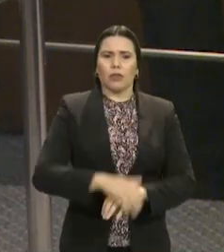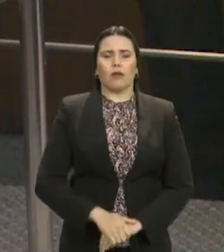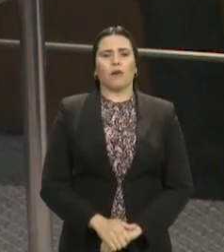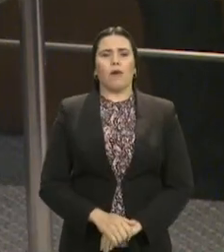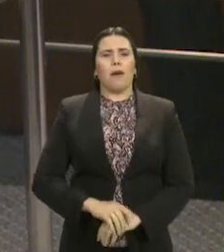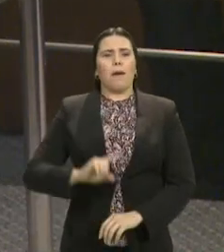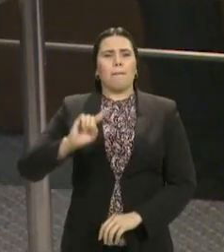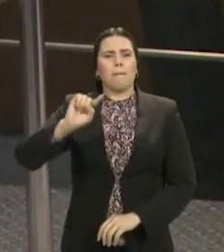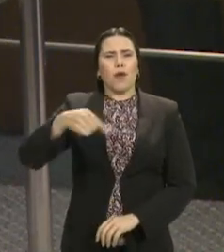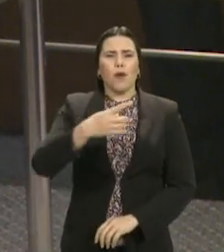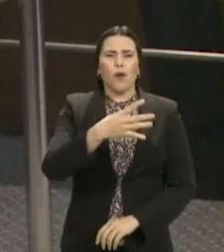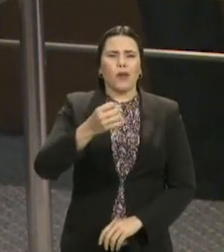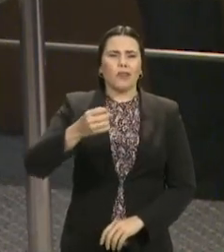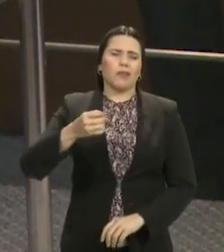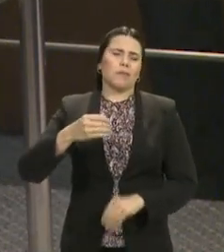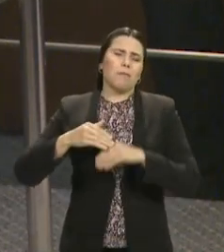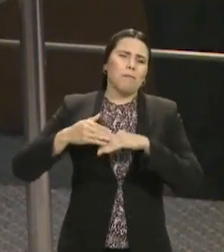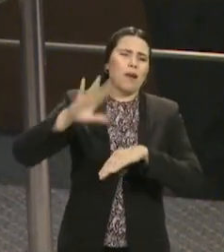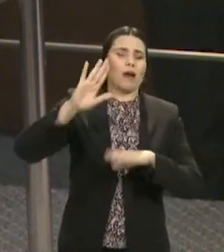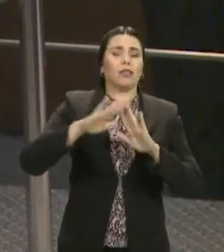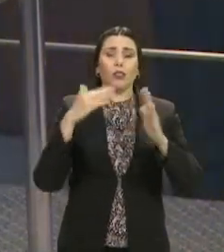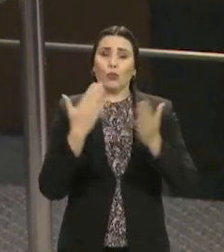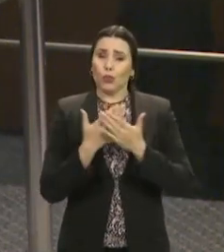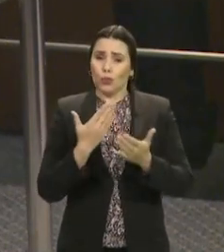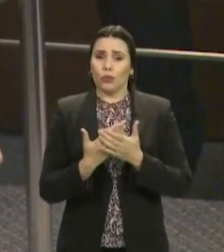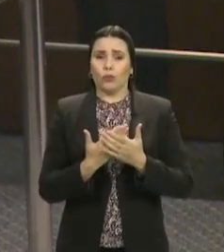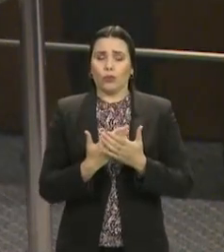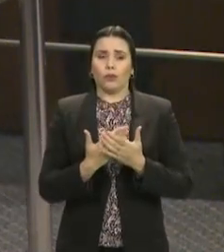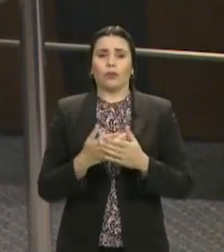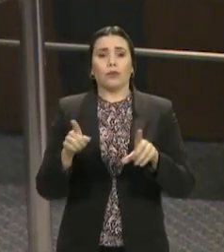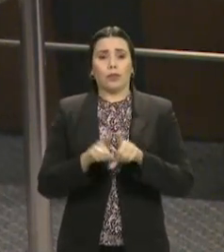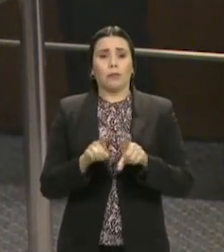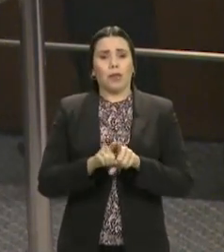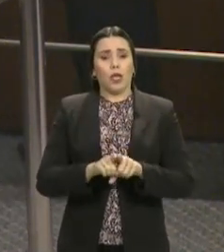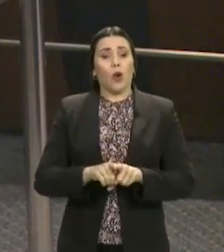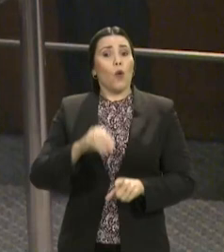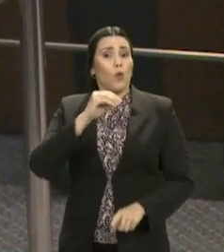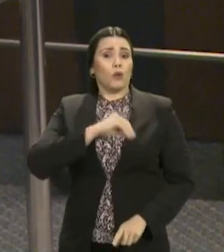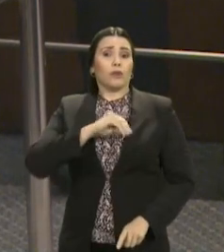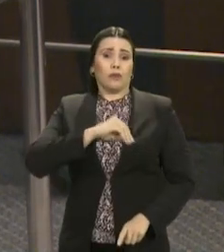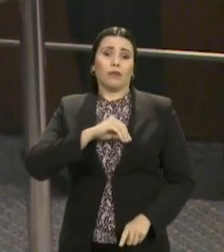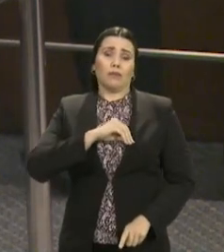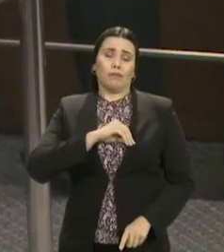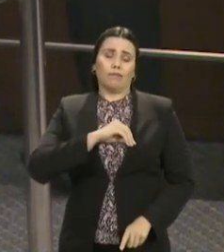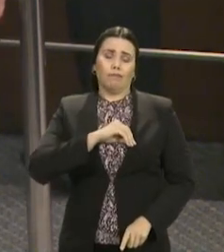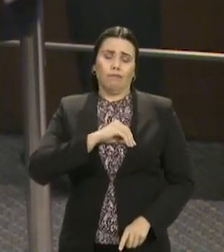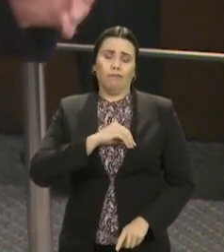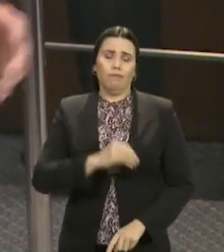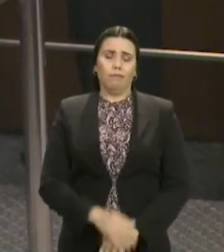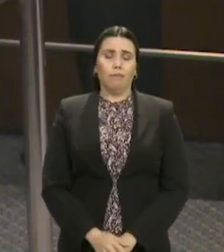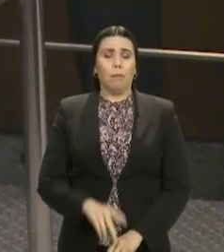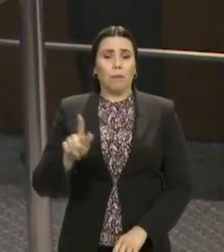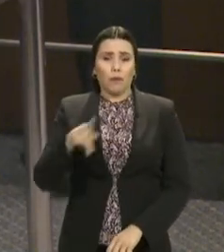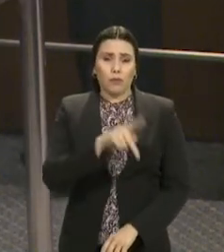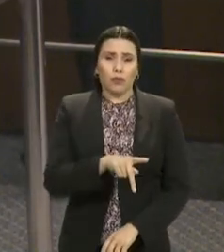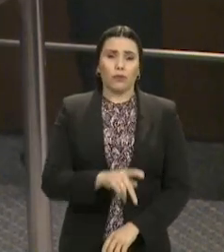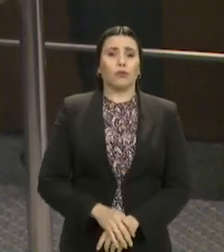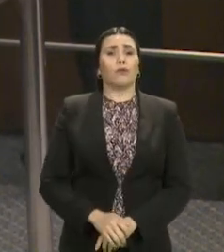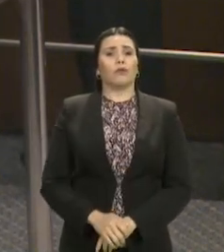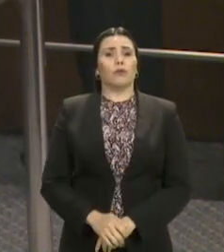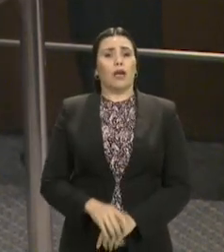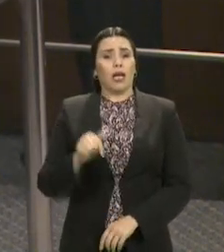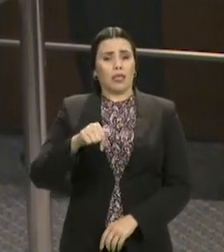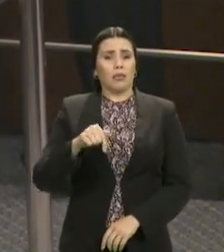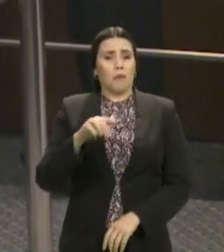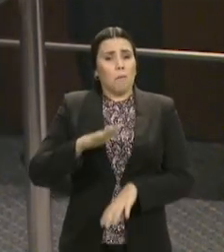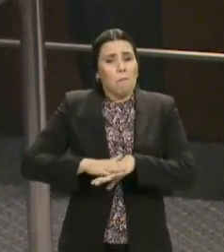ampliação, muitas delas climatizadas, melhor salário de professor do Brasil, capacitação dos professores para que a gente pudesse